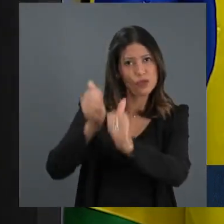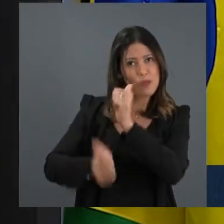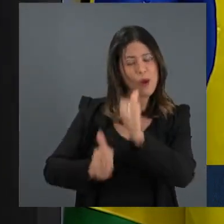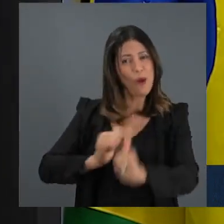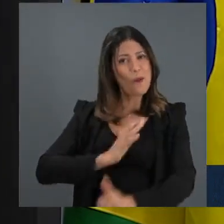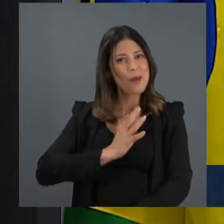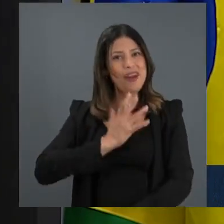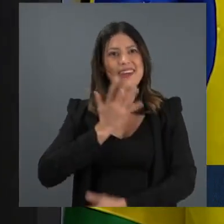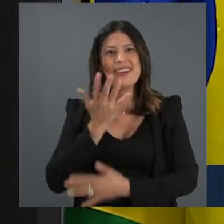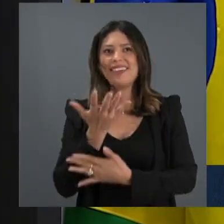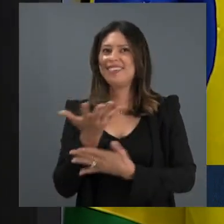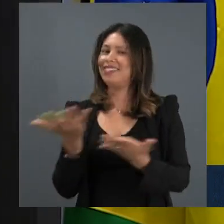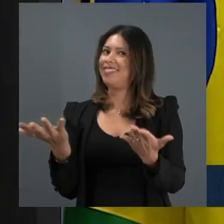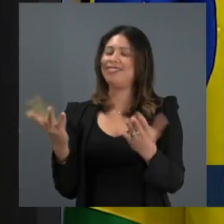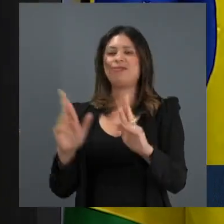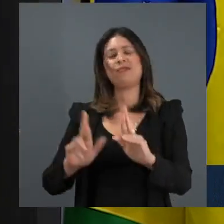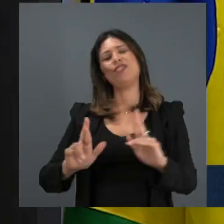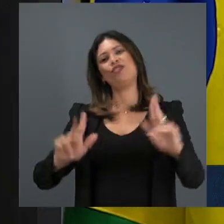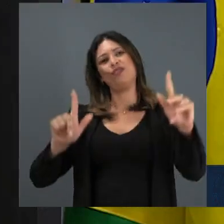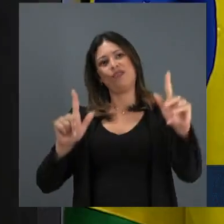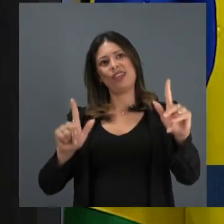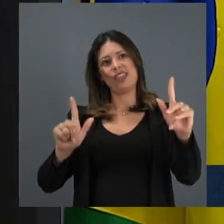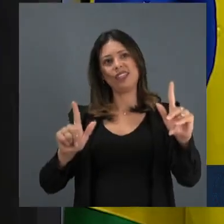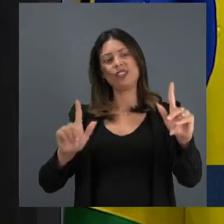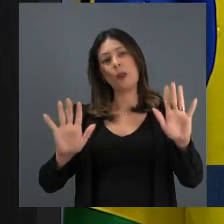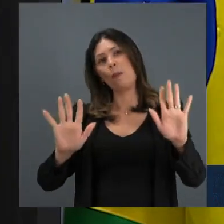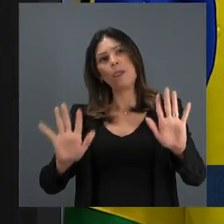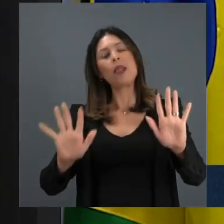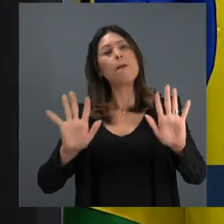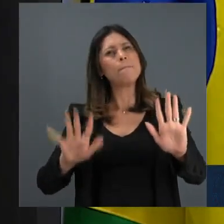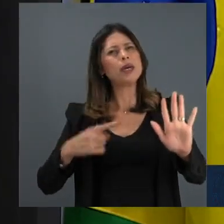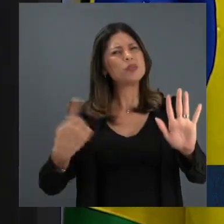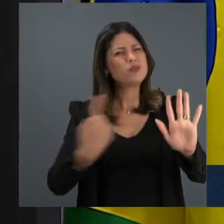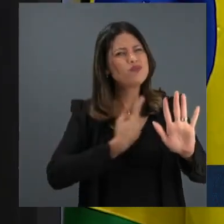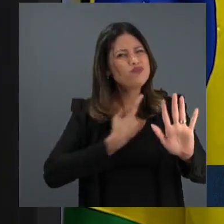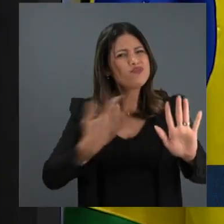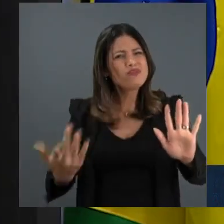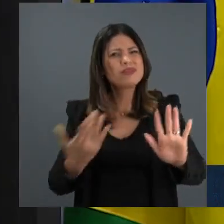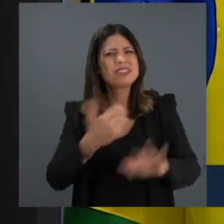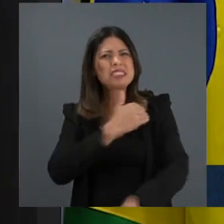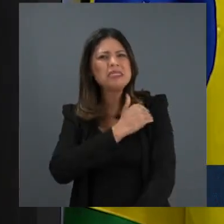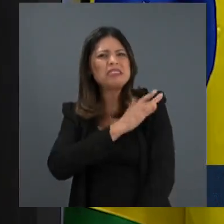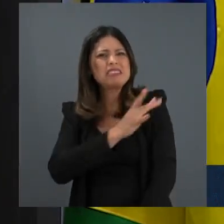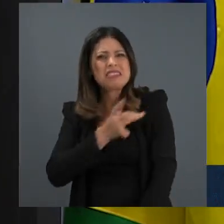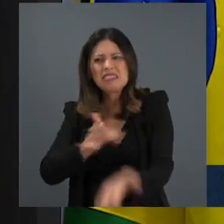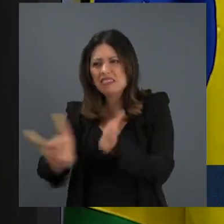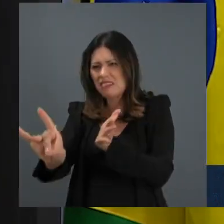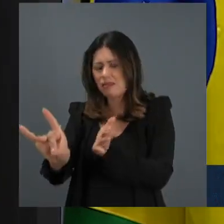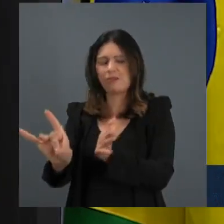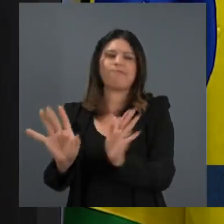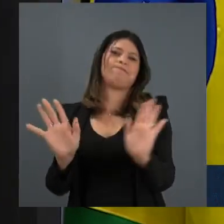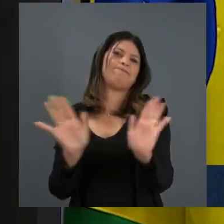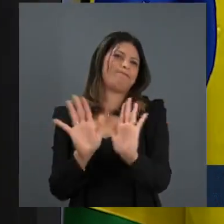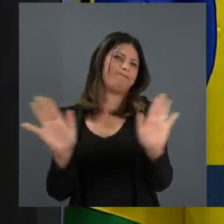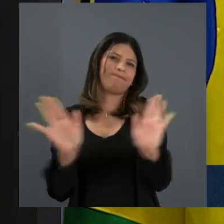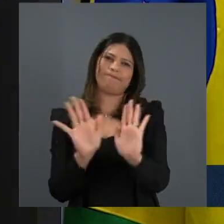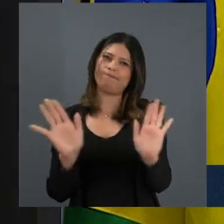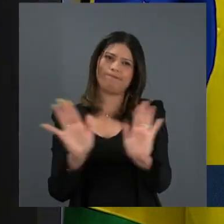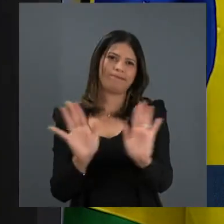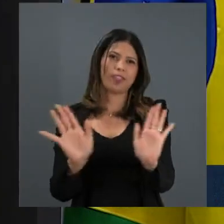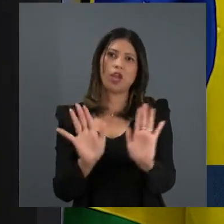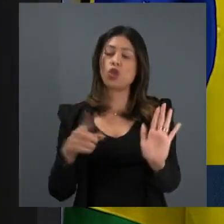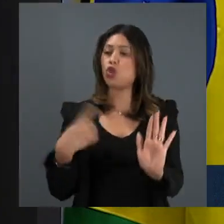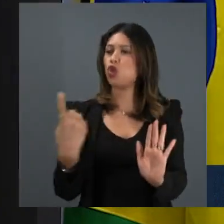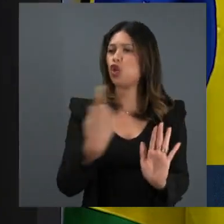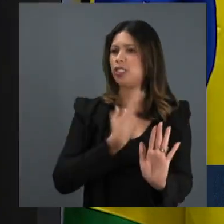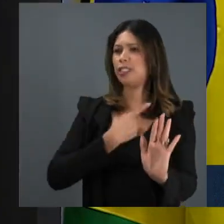Mas nós jamais seremos inimigos. Jamais. Porque nós somos irmãos,